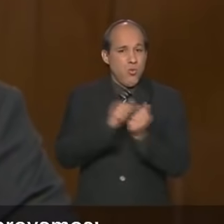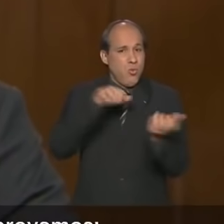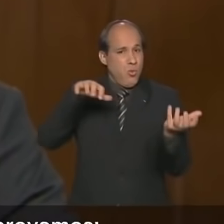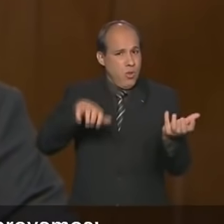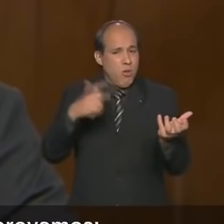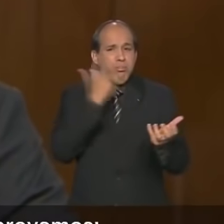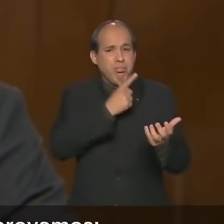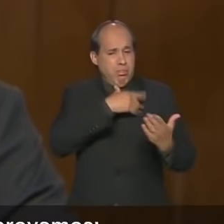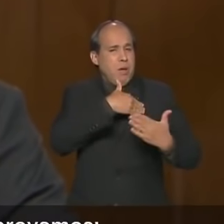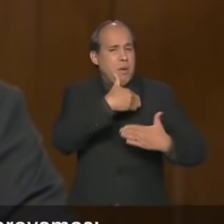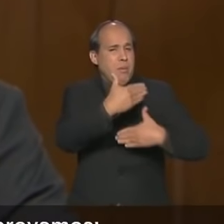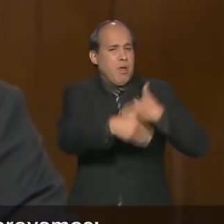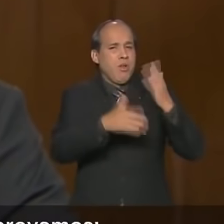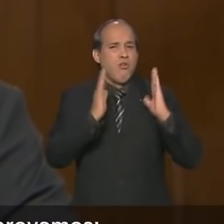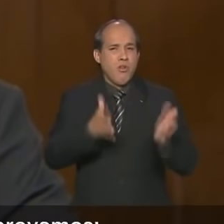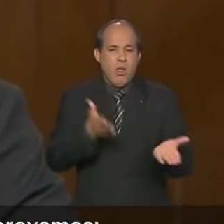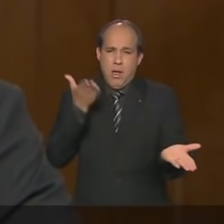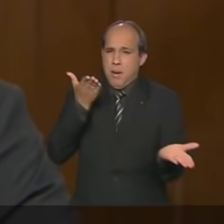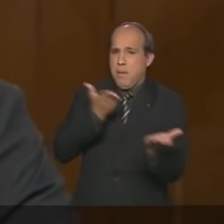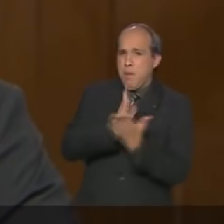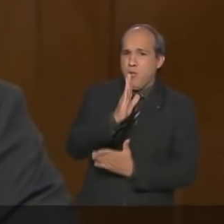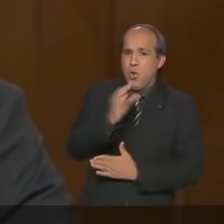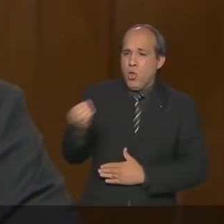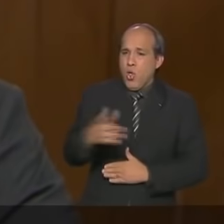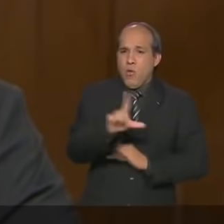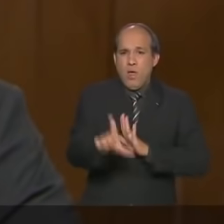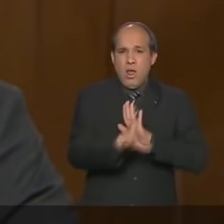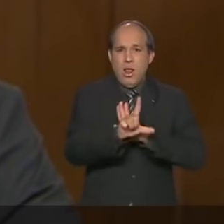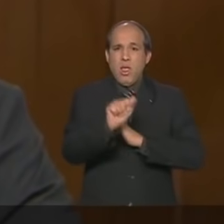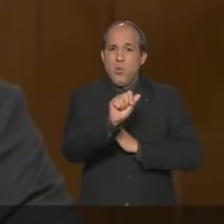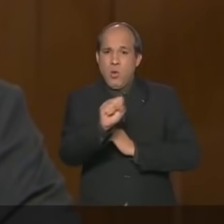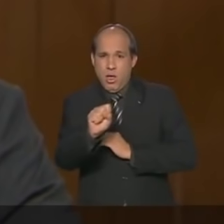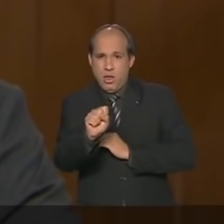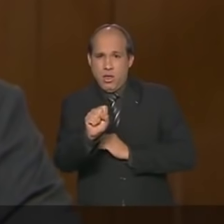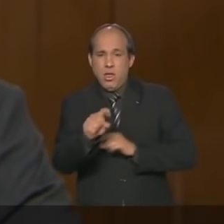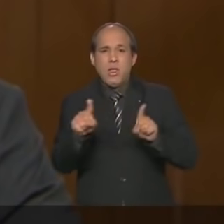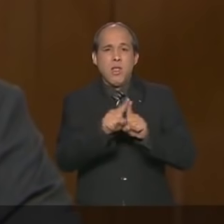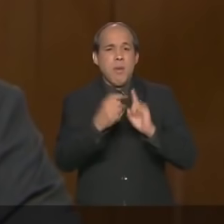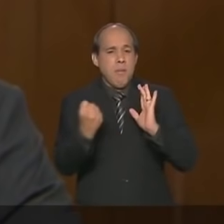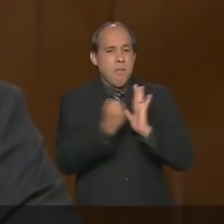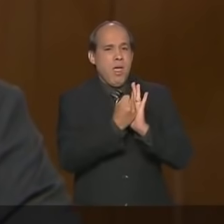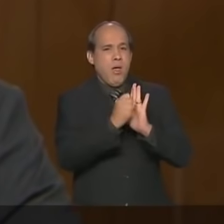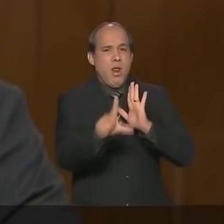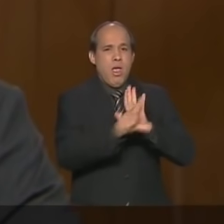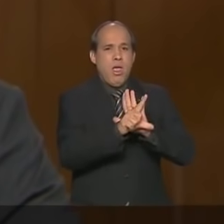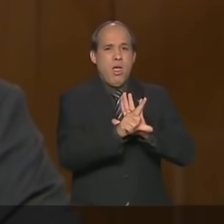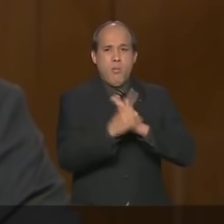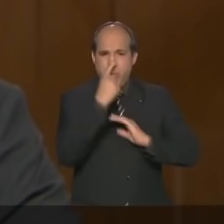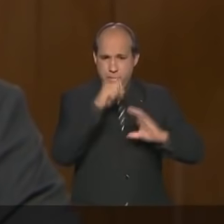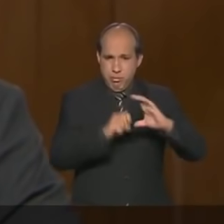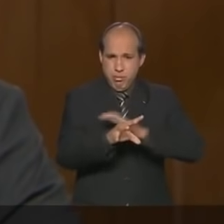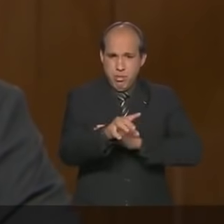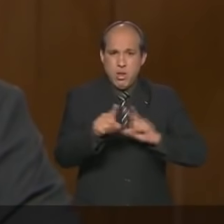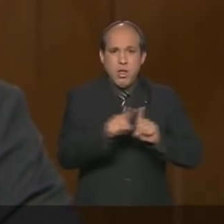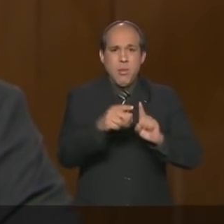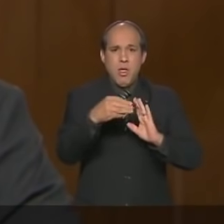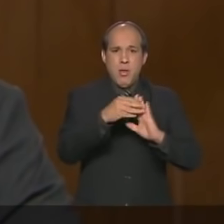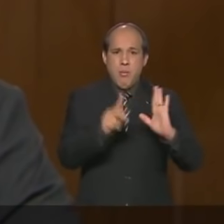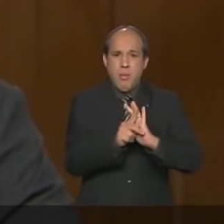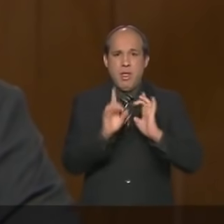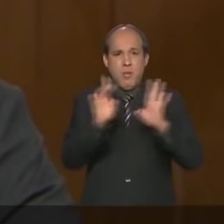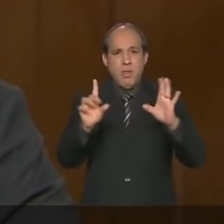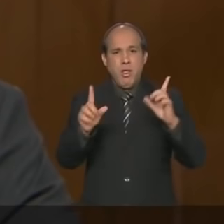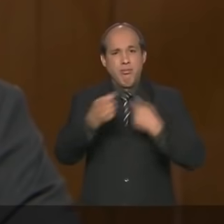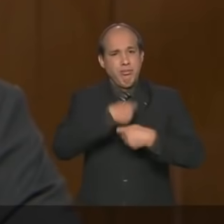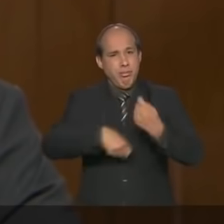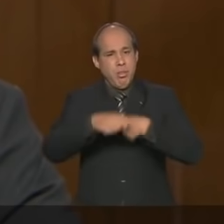estamos avançando aprovamos a nova lei do gás o Marco legal do saneamento a mp da